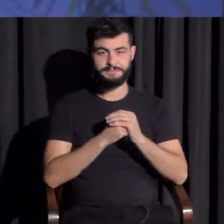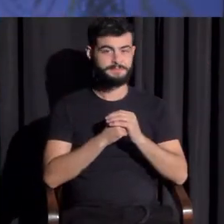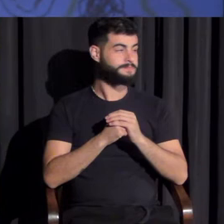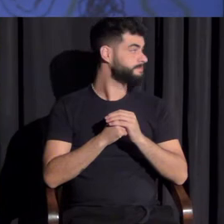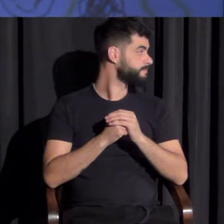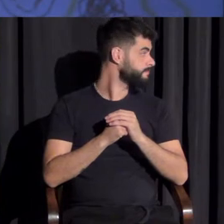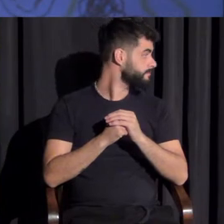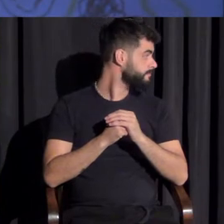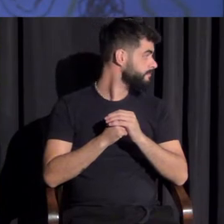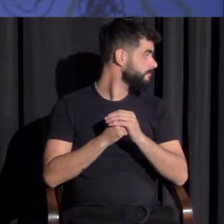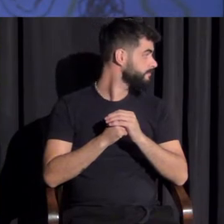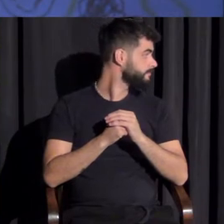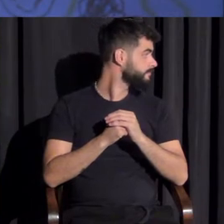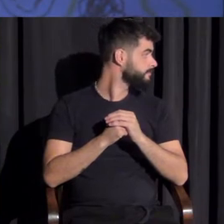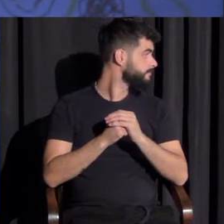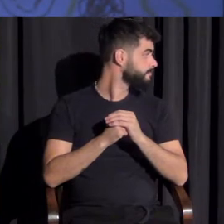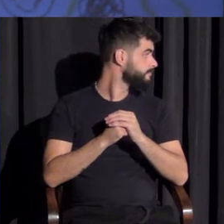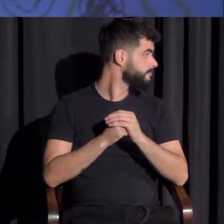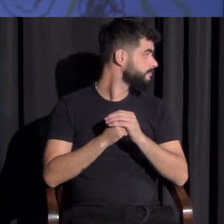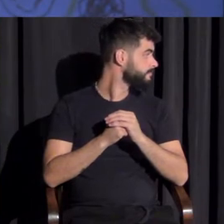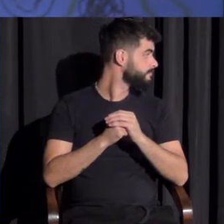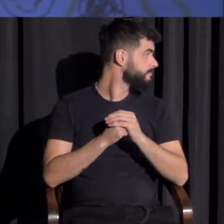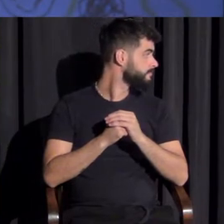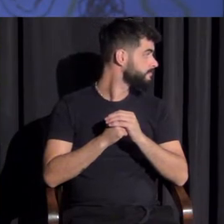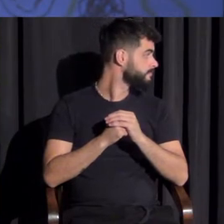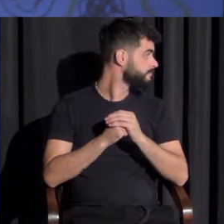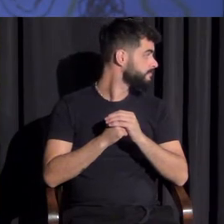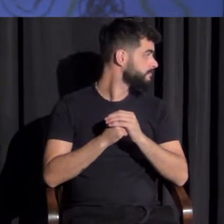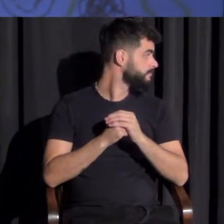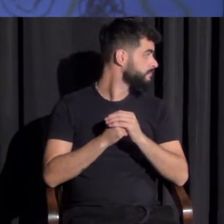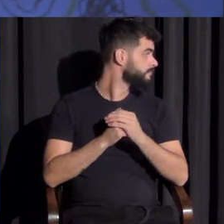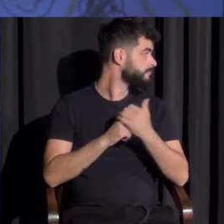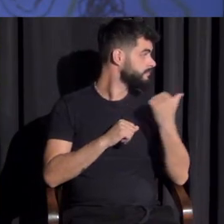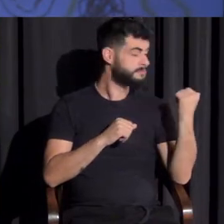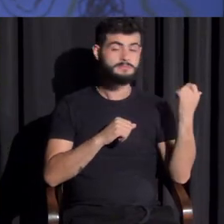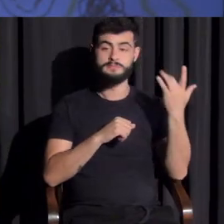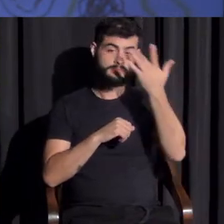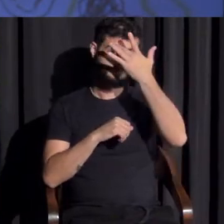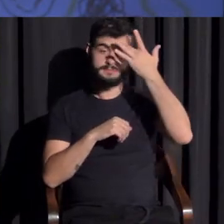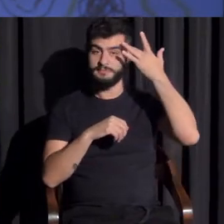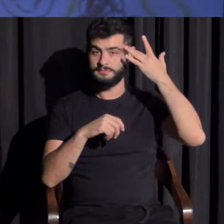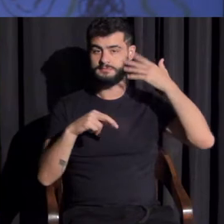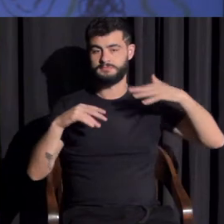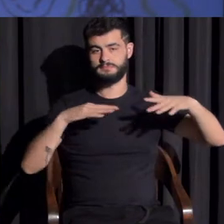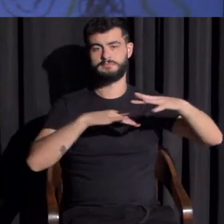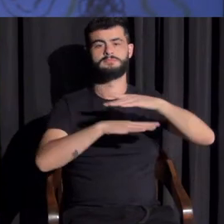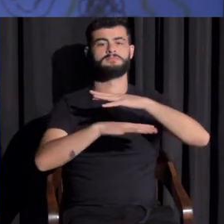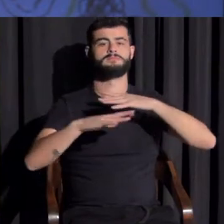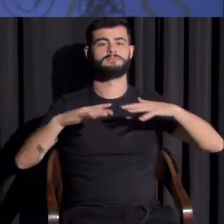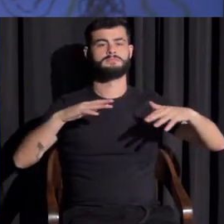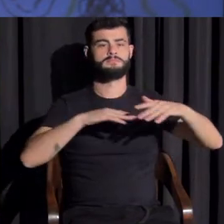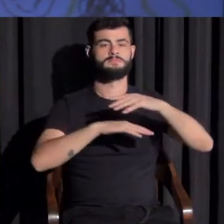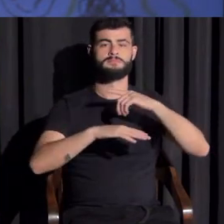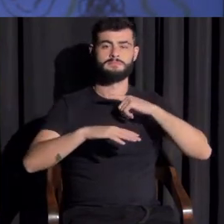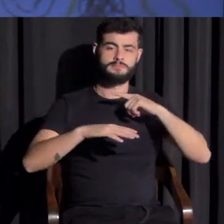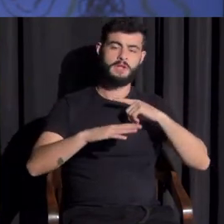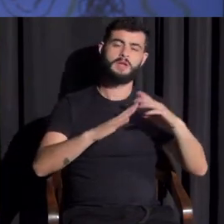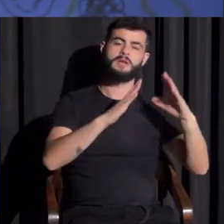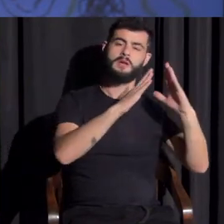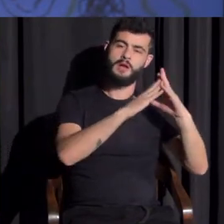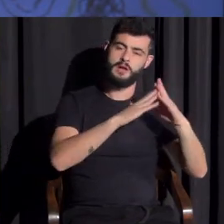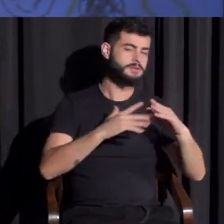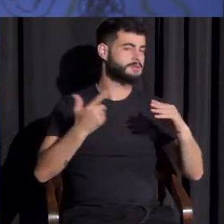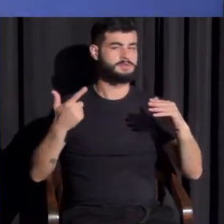estava escrito, cortei. Então, são as pessoas, e as pessoas sem casa, pessoas com casa e pessoas sem casa.